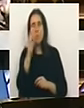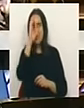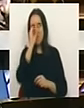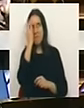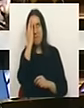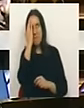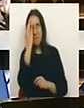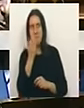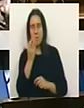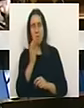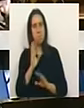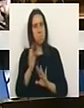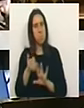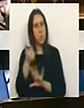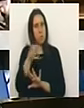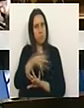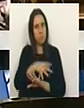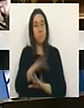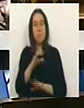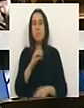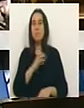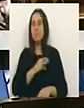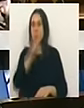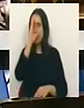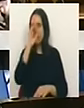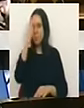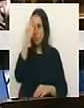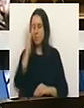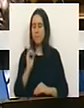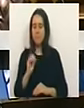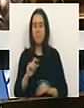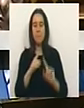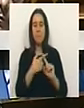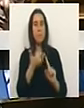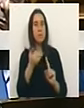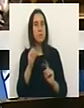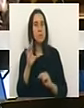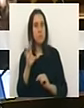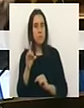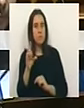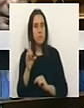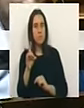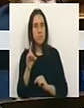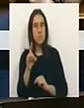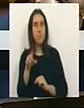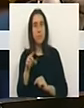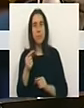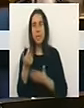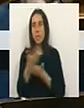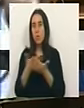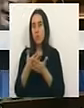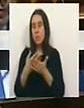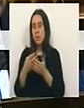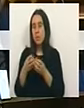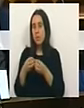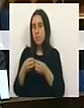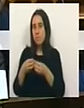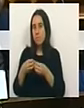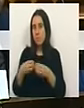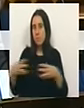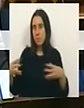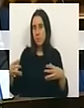prever. Mas, Sr. Primeiro-Ministro, em 2016, o crescimento da economia compara